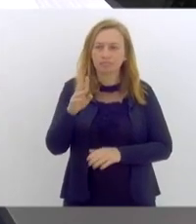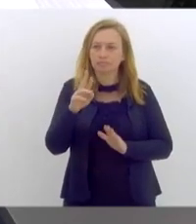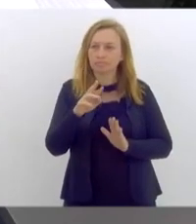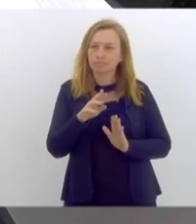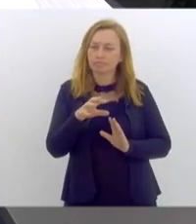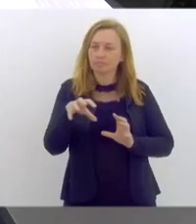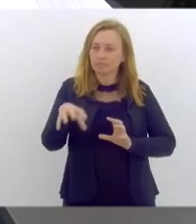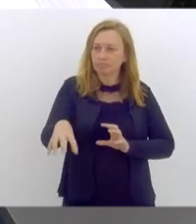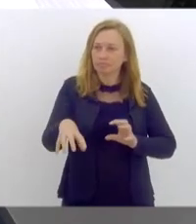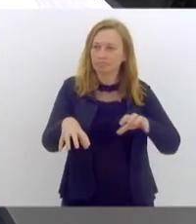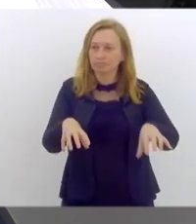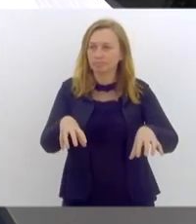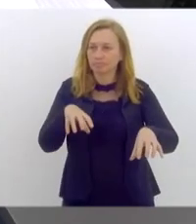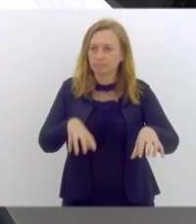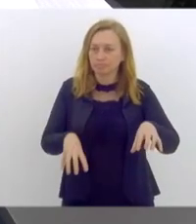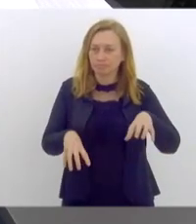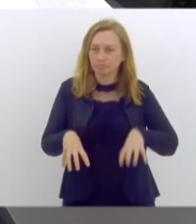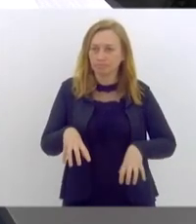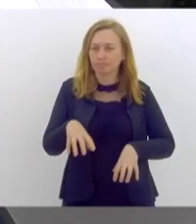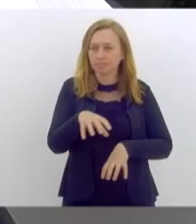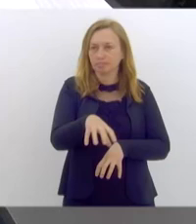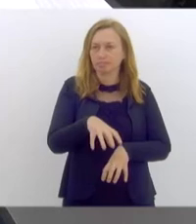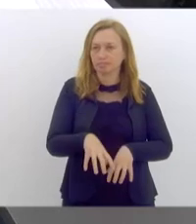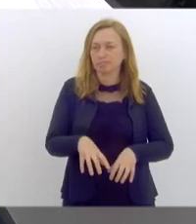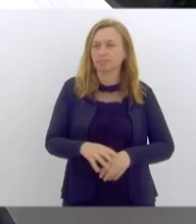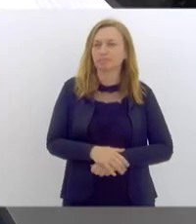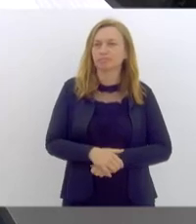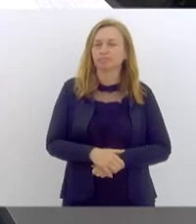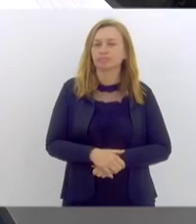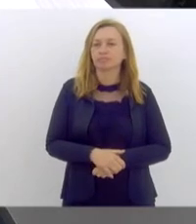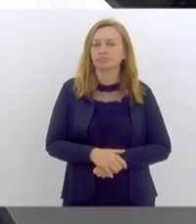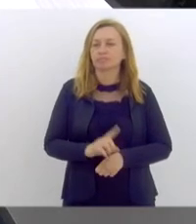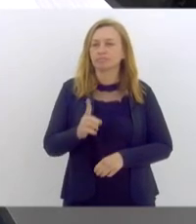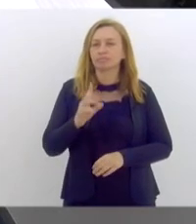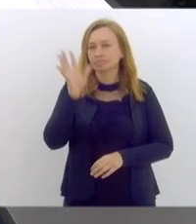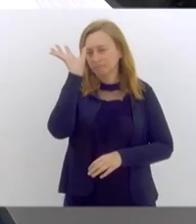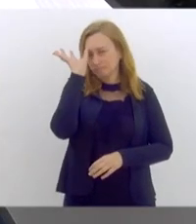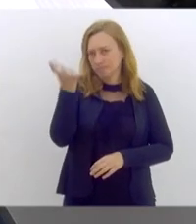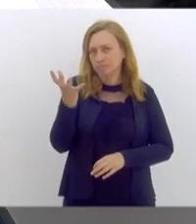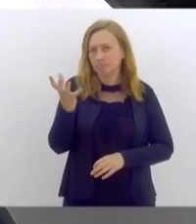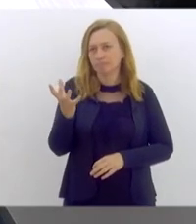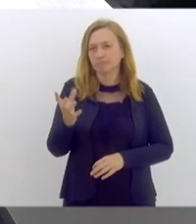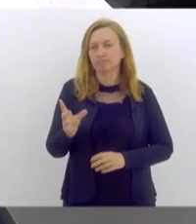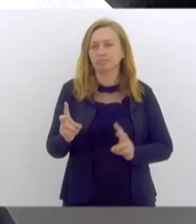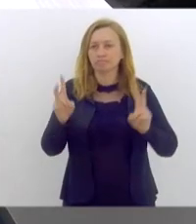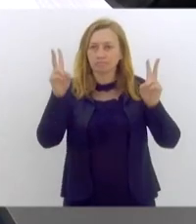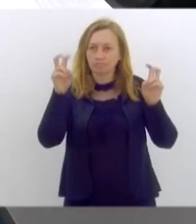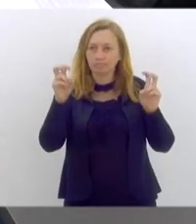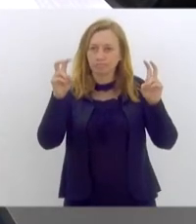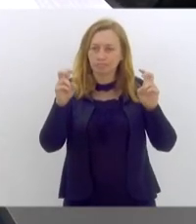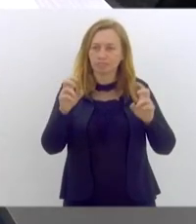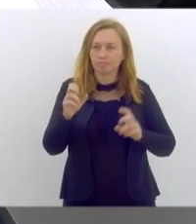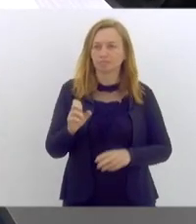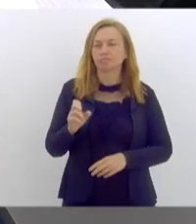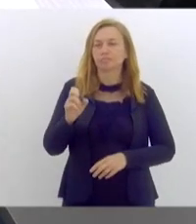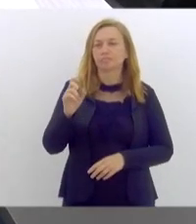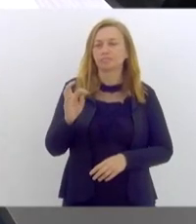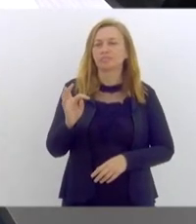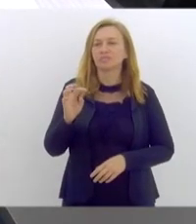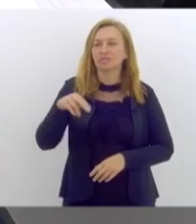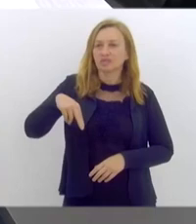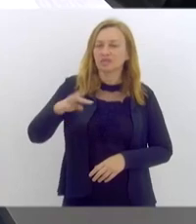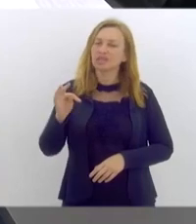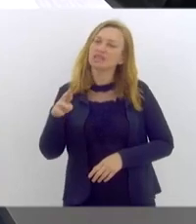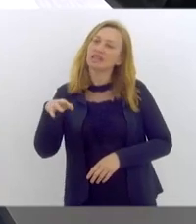região isto não resolve a questão da Equidade região uma coisa